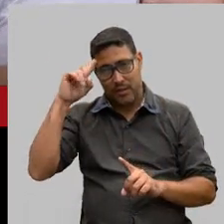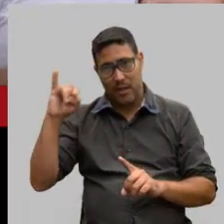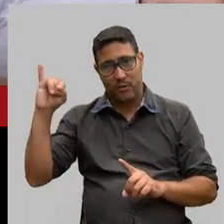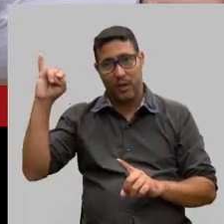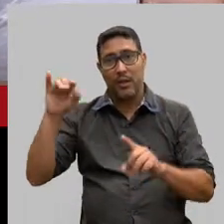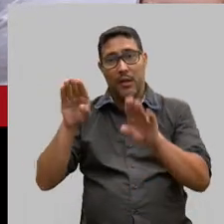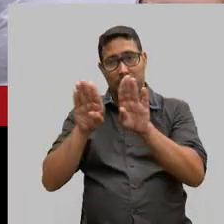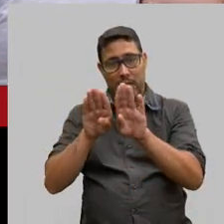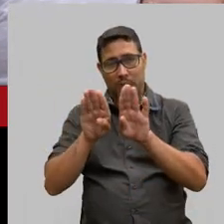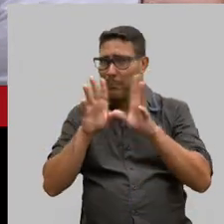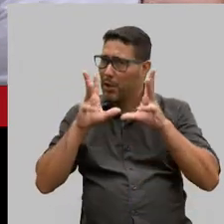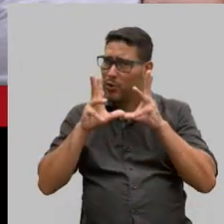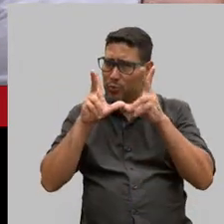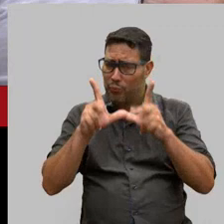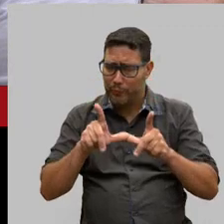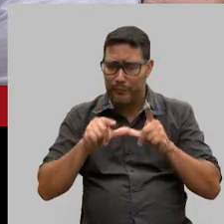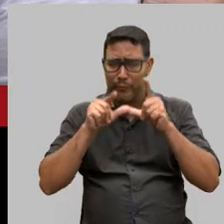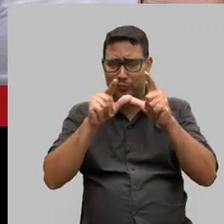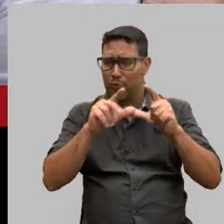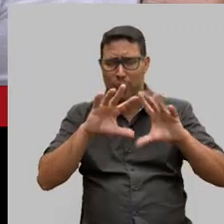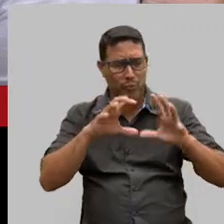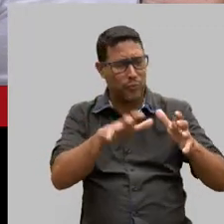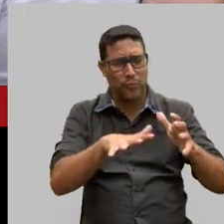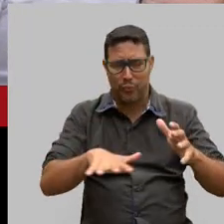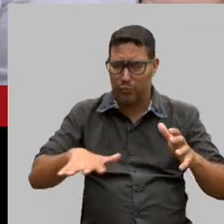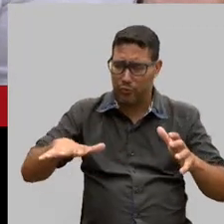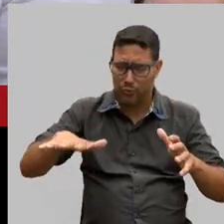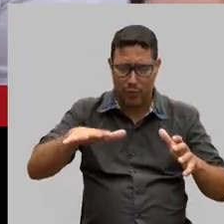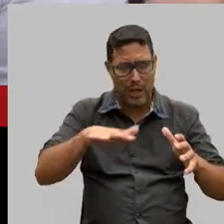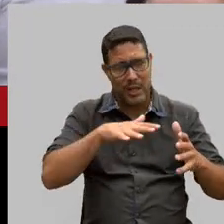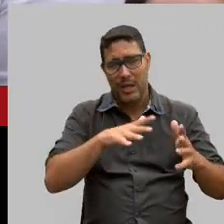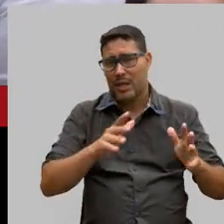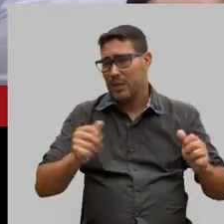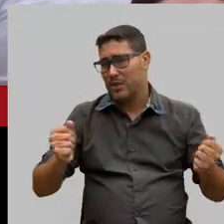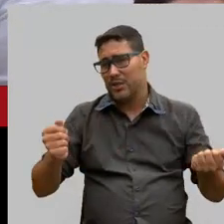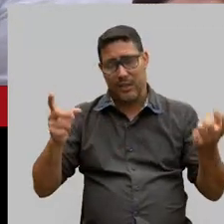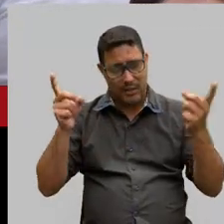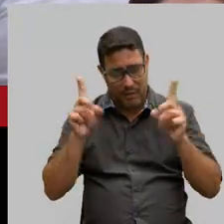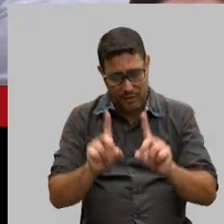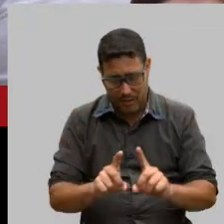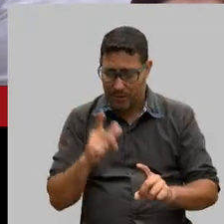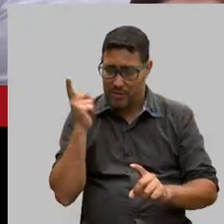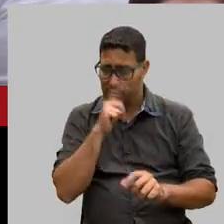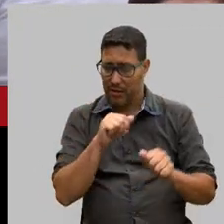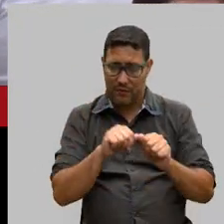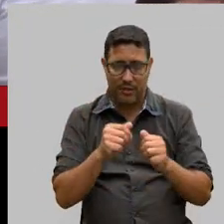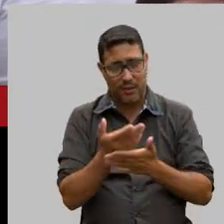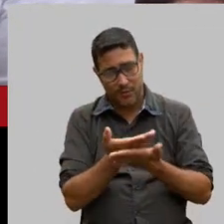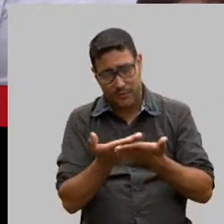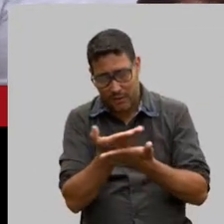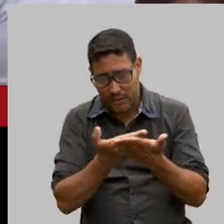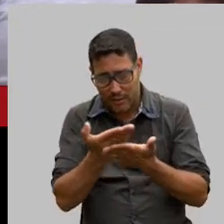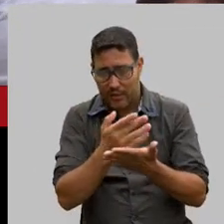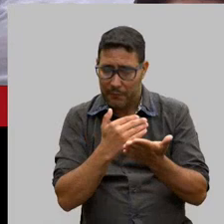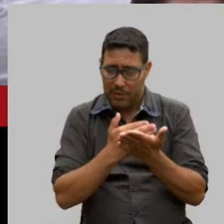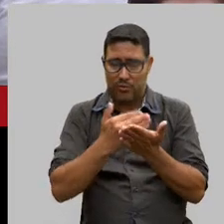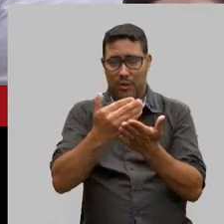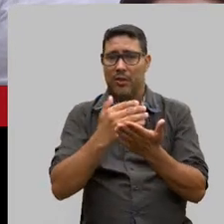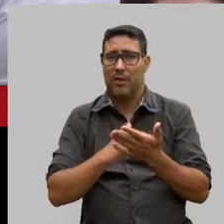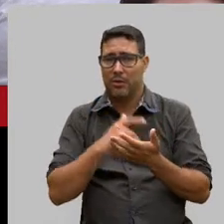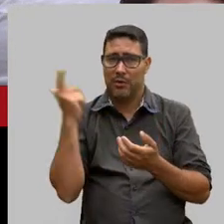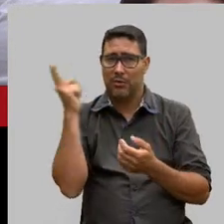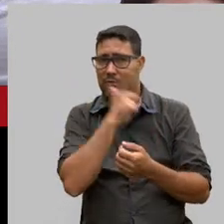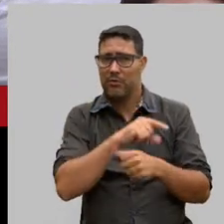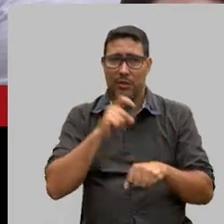deficiência para que as pessoas possam ter acesso ao diagnóstico e ao tratamento no início para ganhar tempo